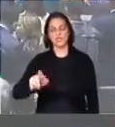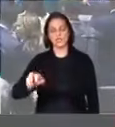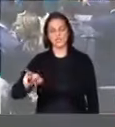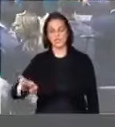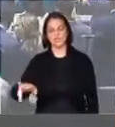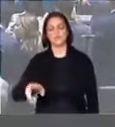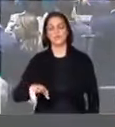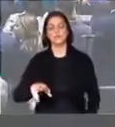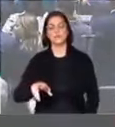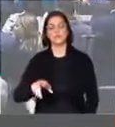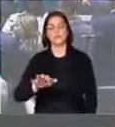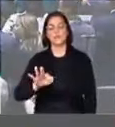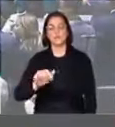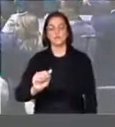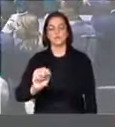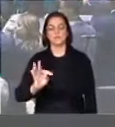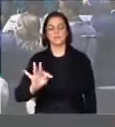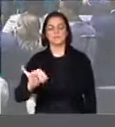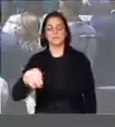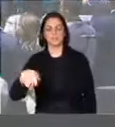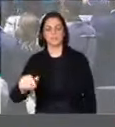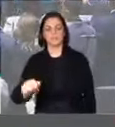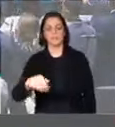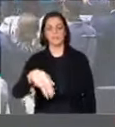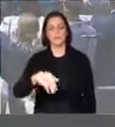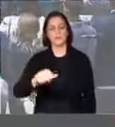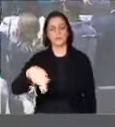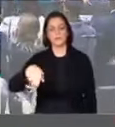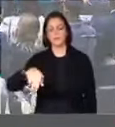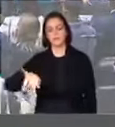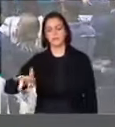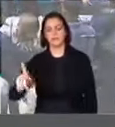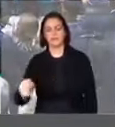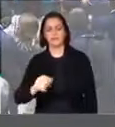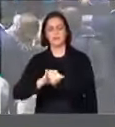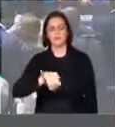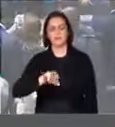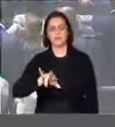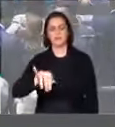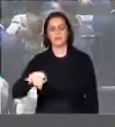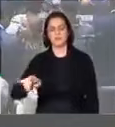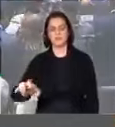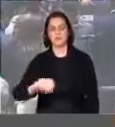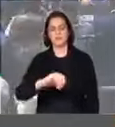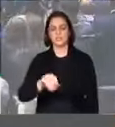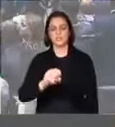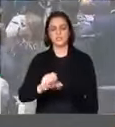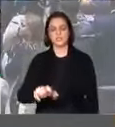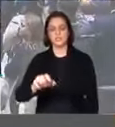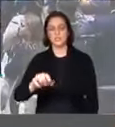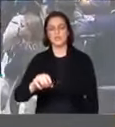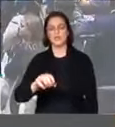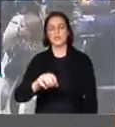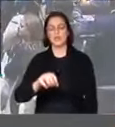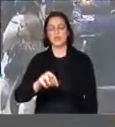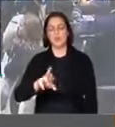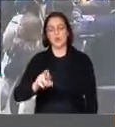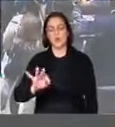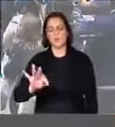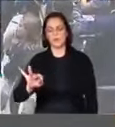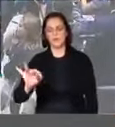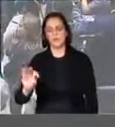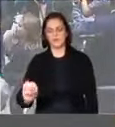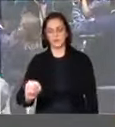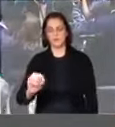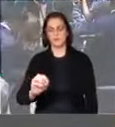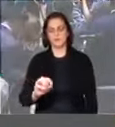Halp Rios, Fátima Cleide, Maninha, Irine Lopes, José Genuíno, Roberto Freire